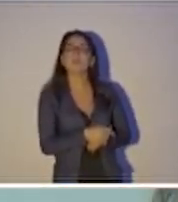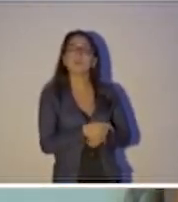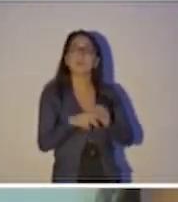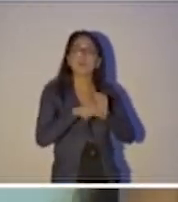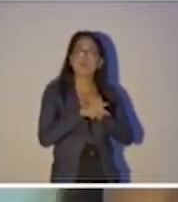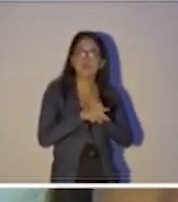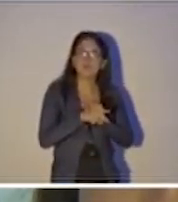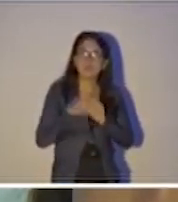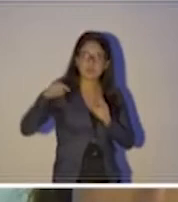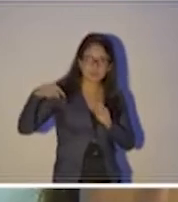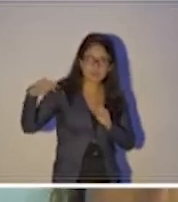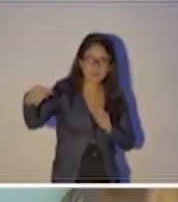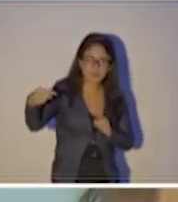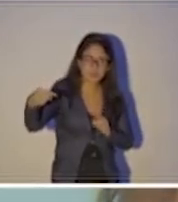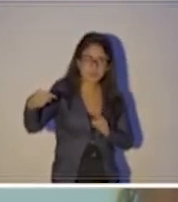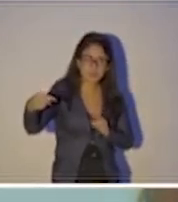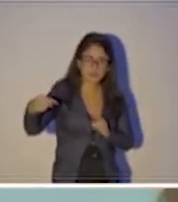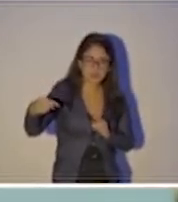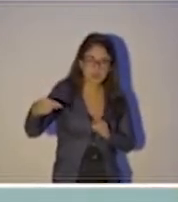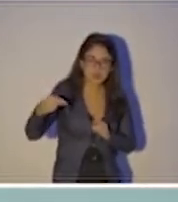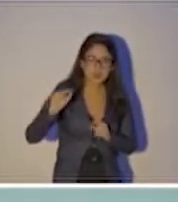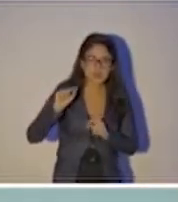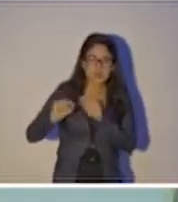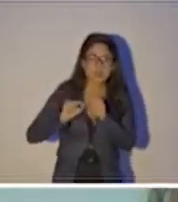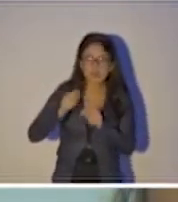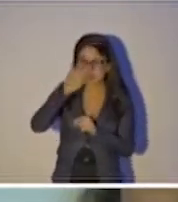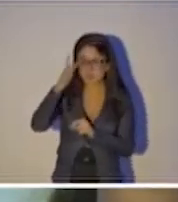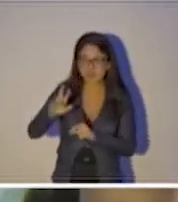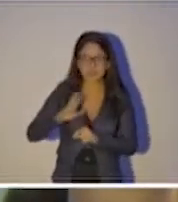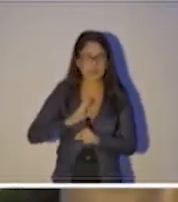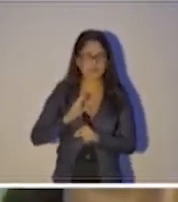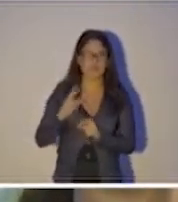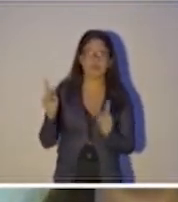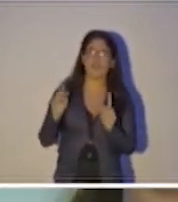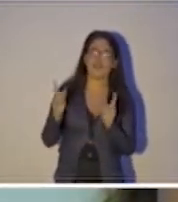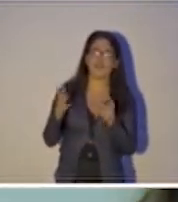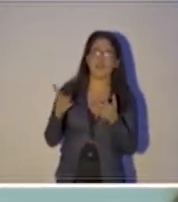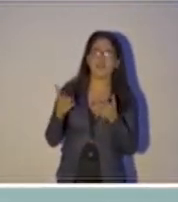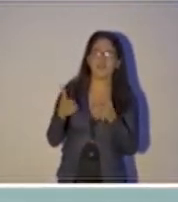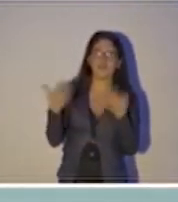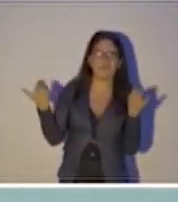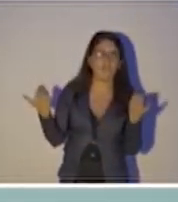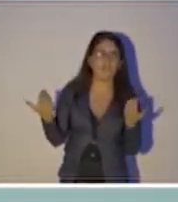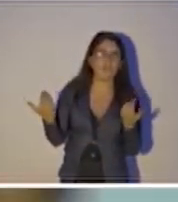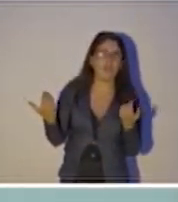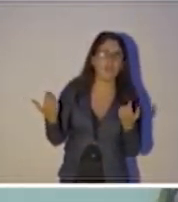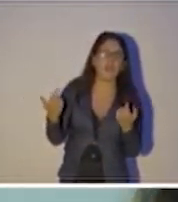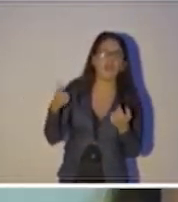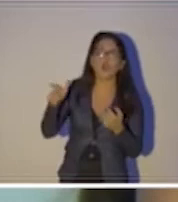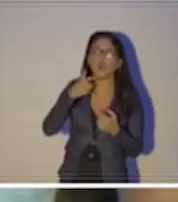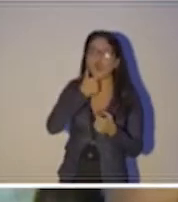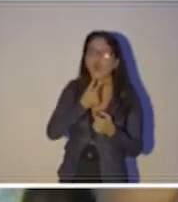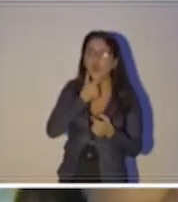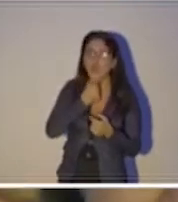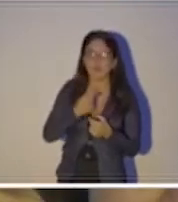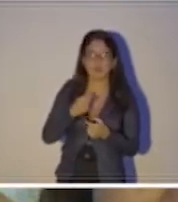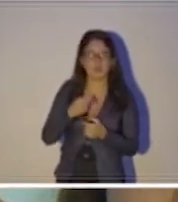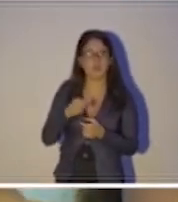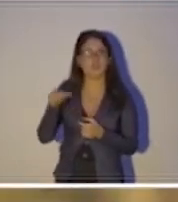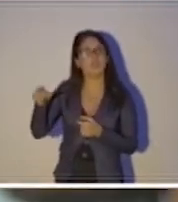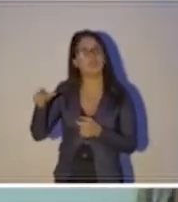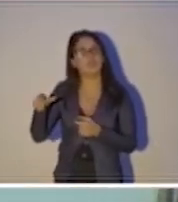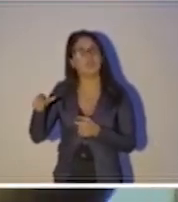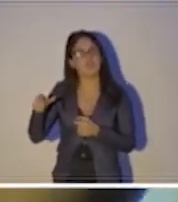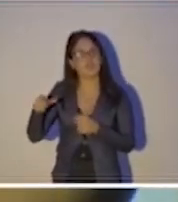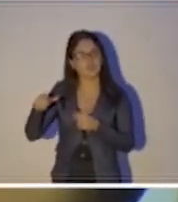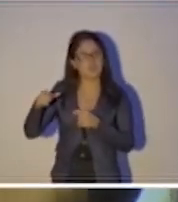e os preços, hein? Como estão? Ao que alguém responde, estão pela hora da morte. Seu Sebastião, o chapeiro, o senhor que alguns dizem